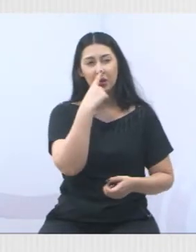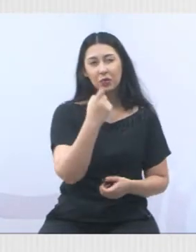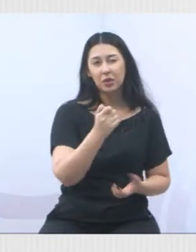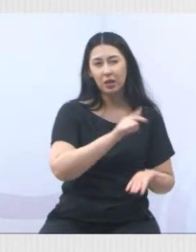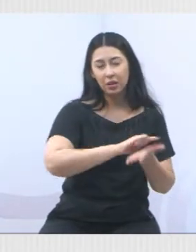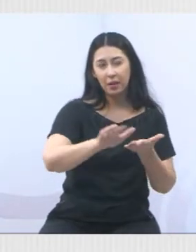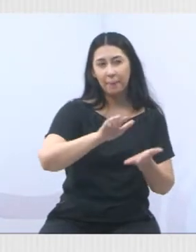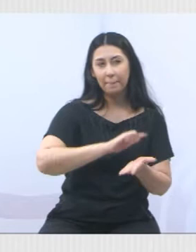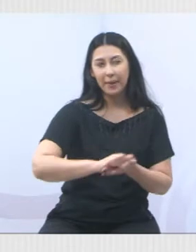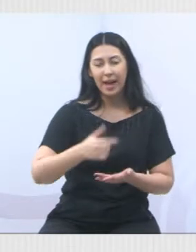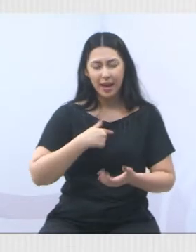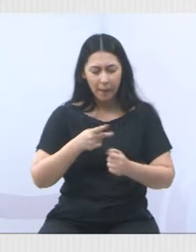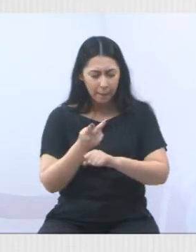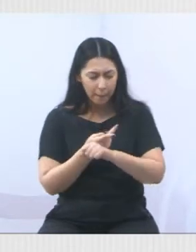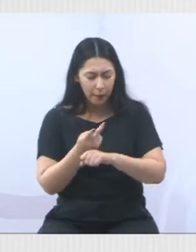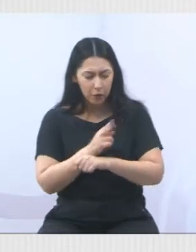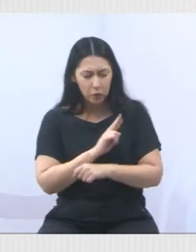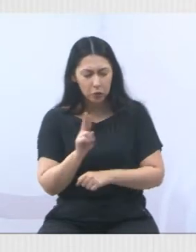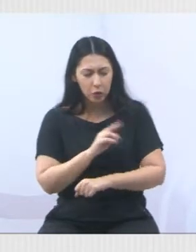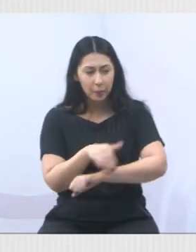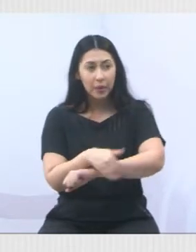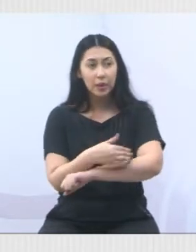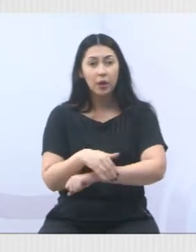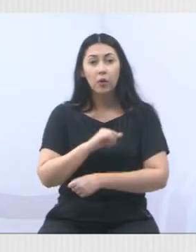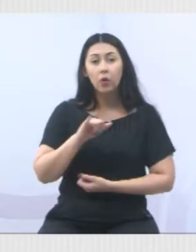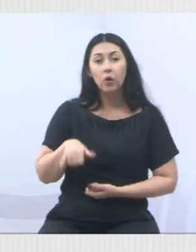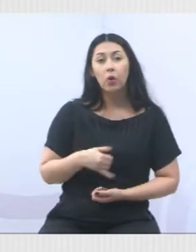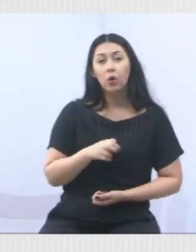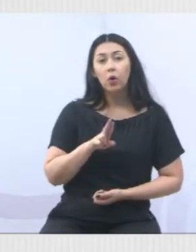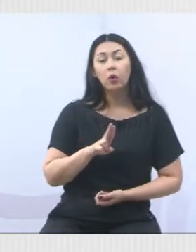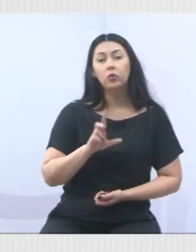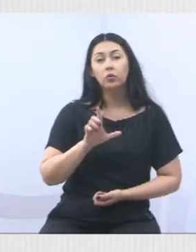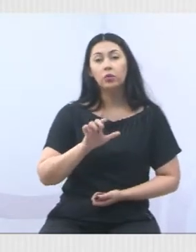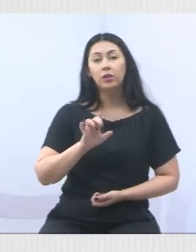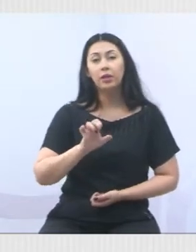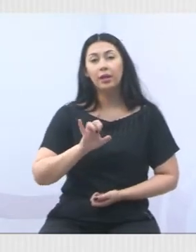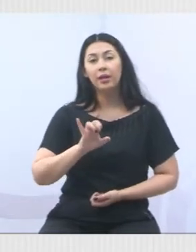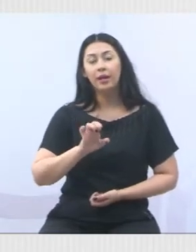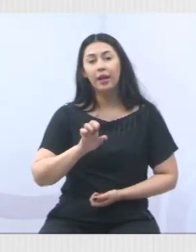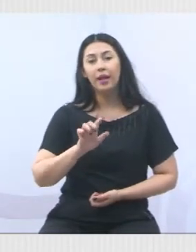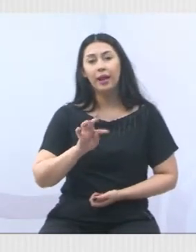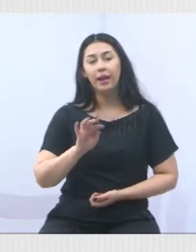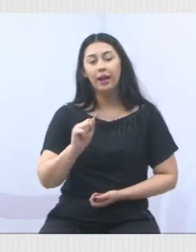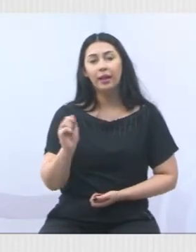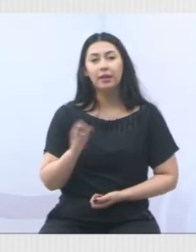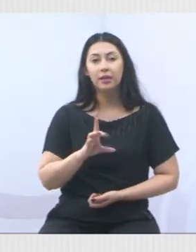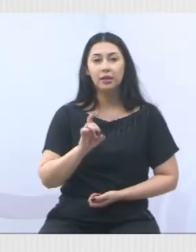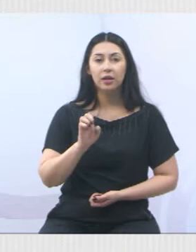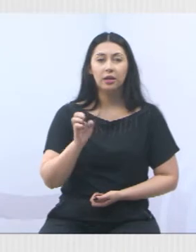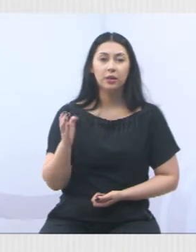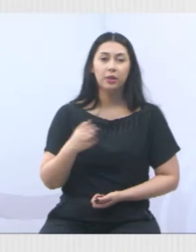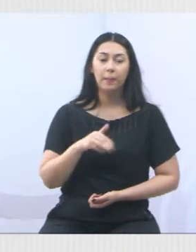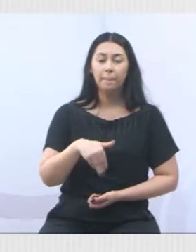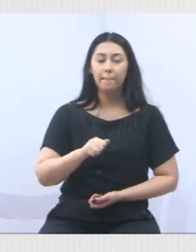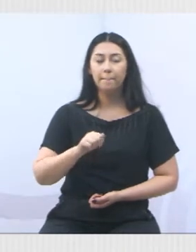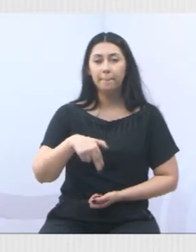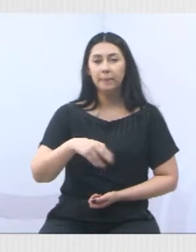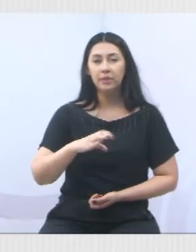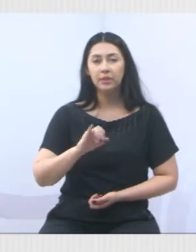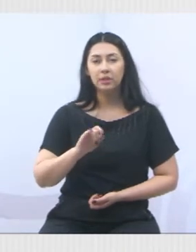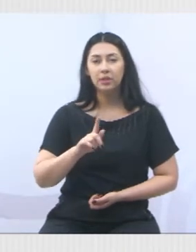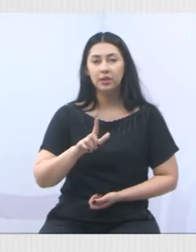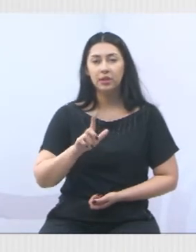Estou procurando aqui o nome da rua. Na Julieta de Mansilha, Passos, no Jardim Novo Amanhecer.